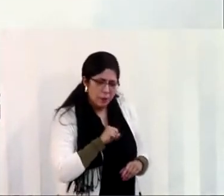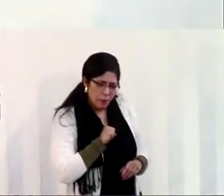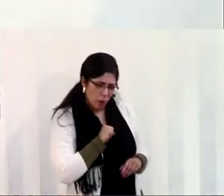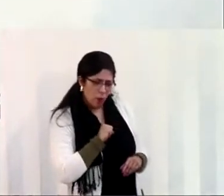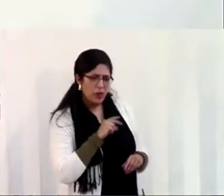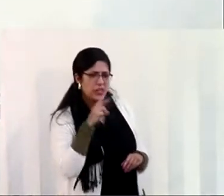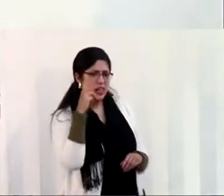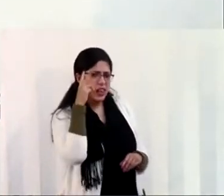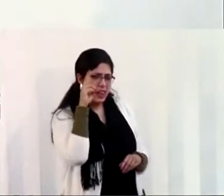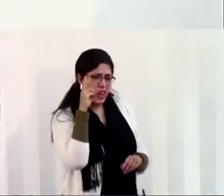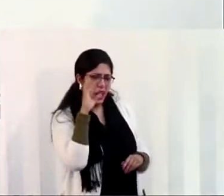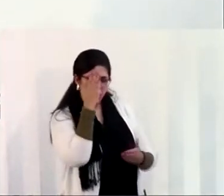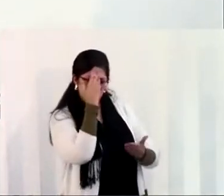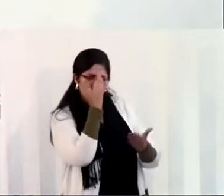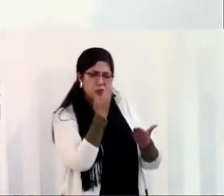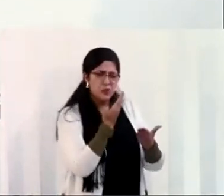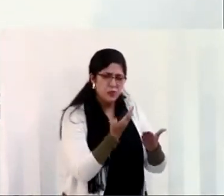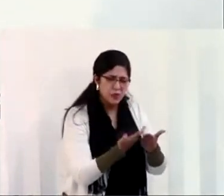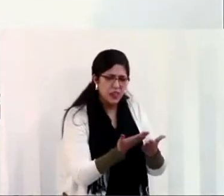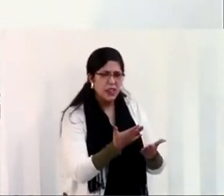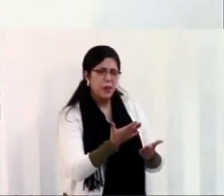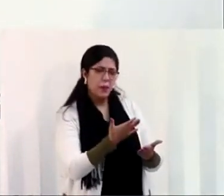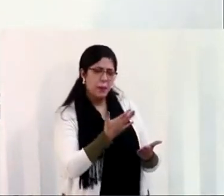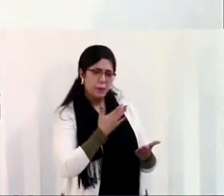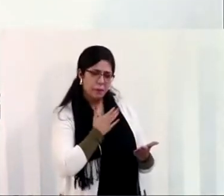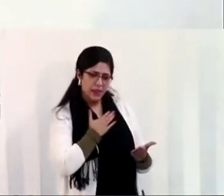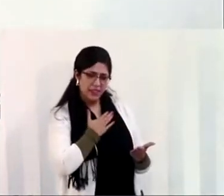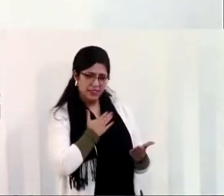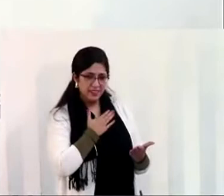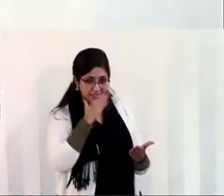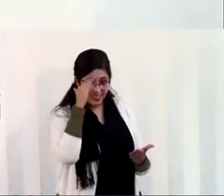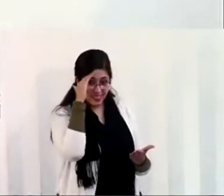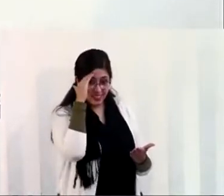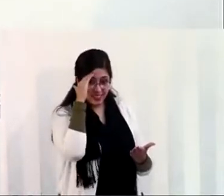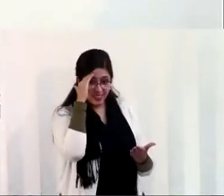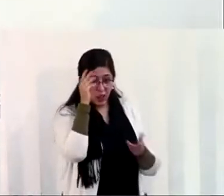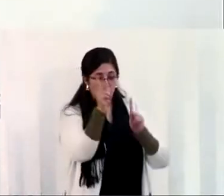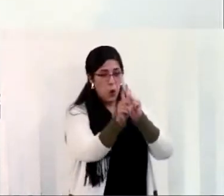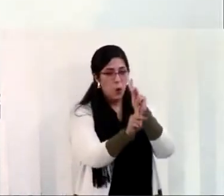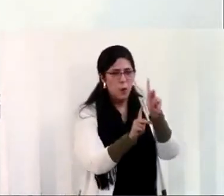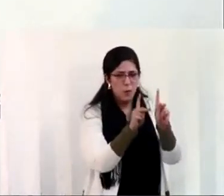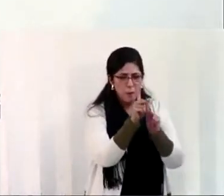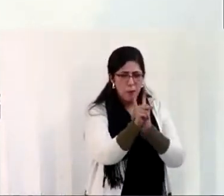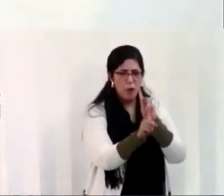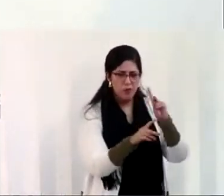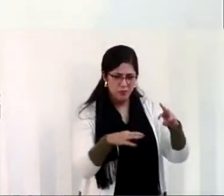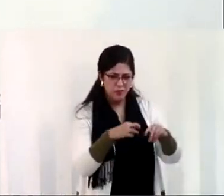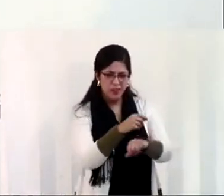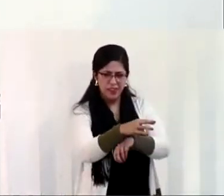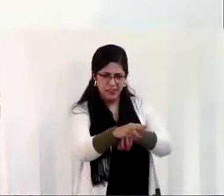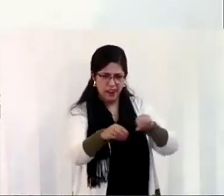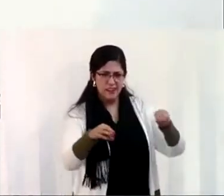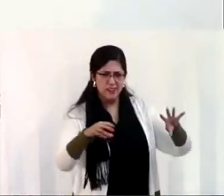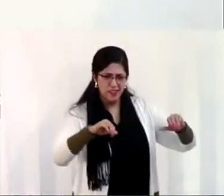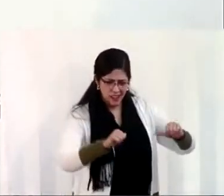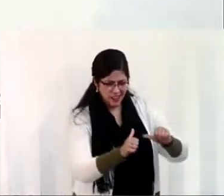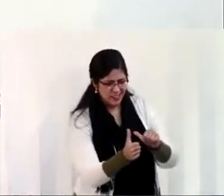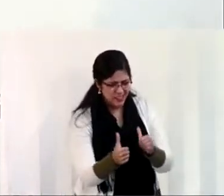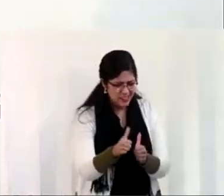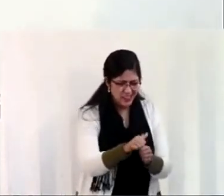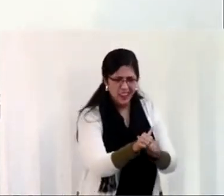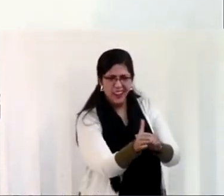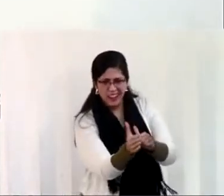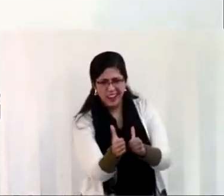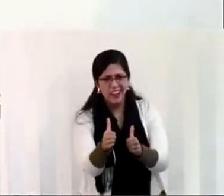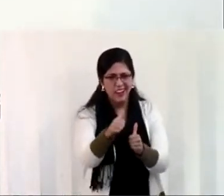de confiança, porque o povo de Deus seguia ao Senhor no deserto, numa terra que não